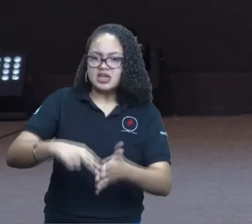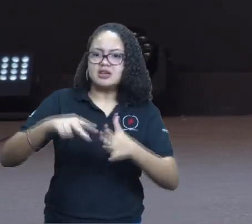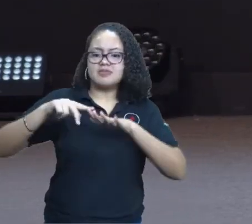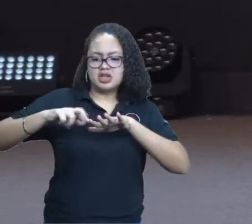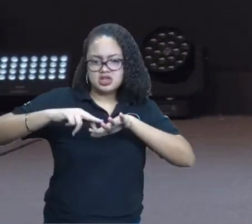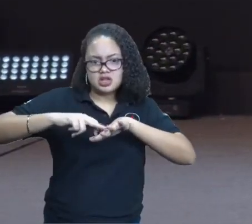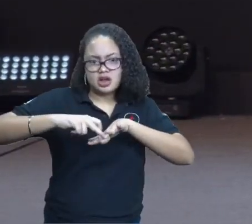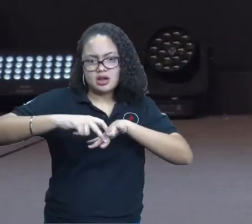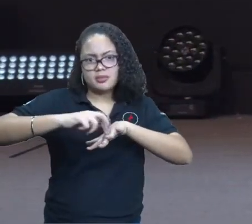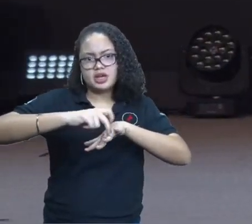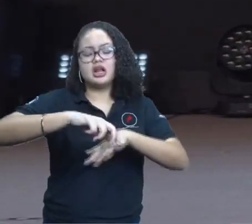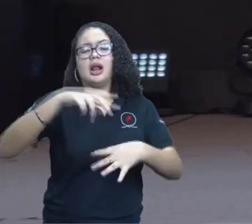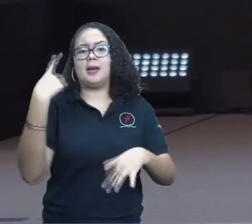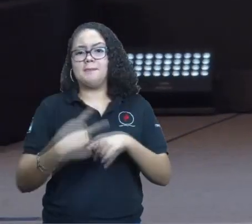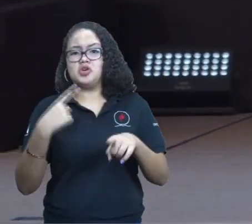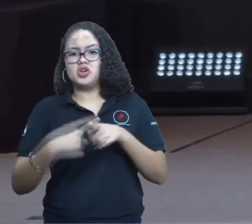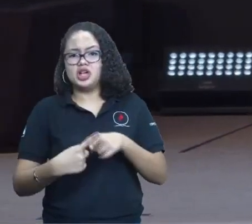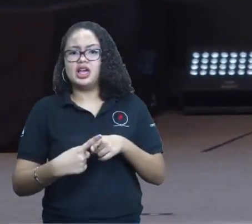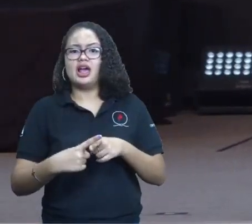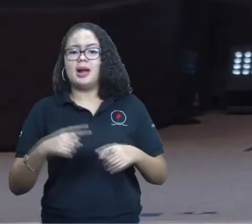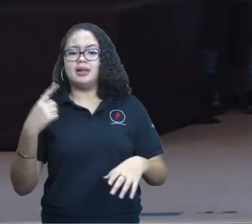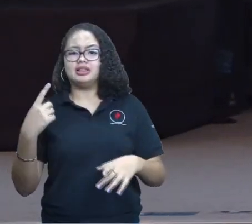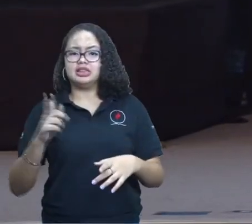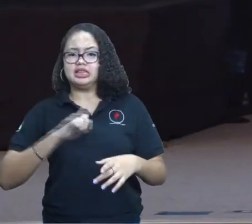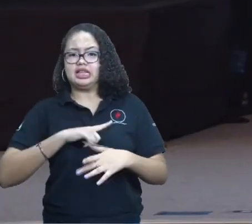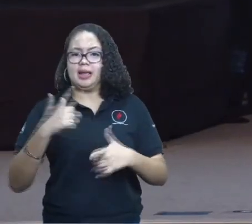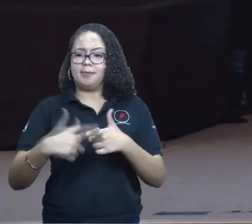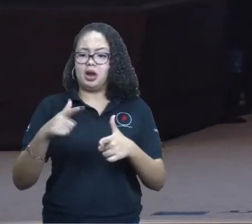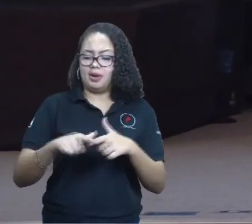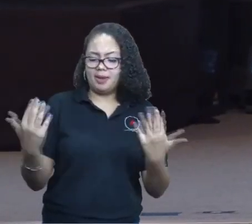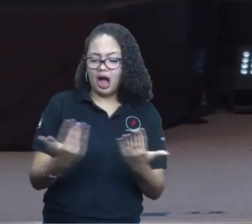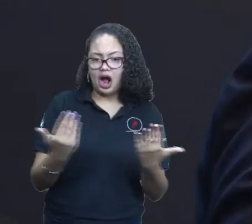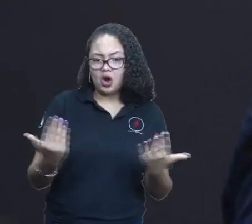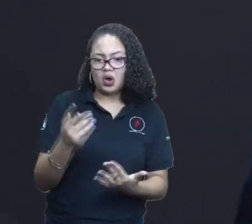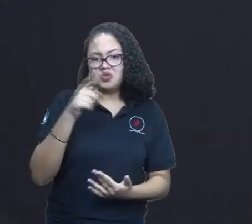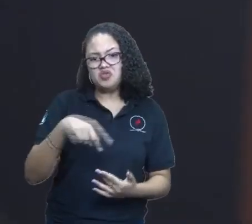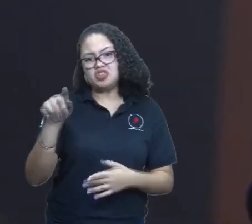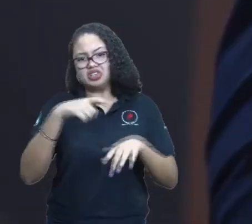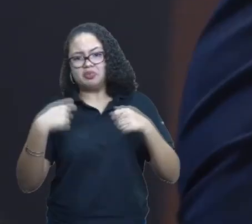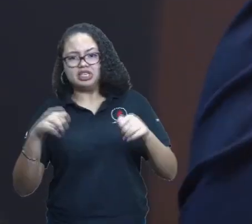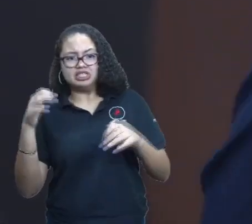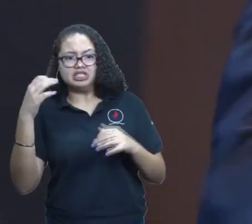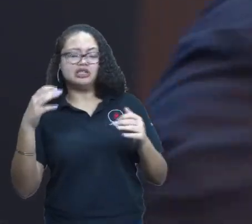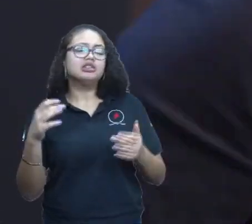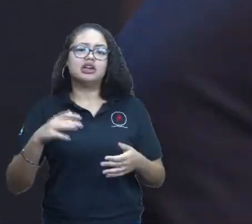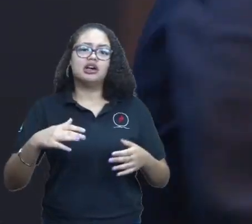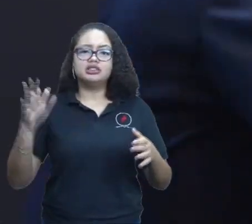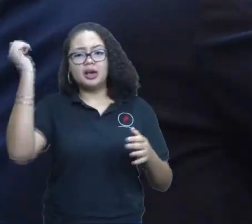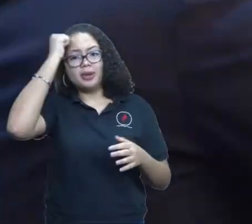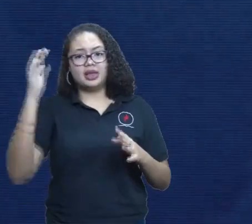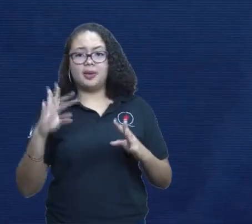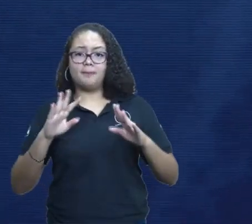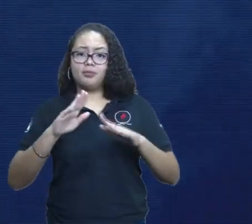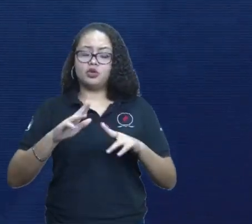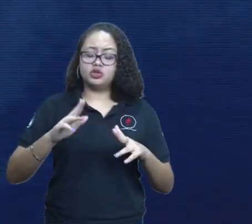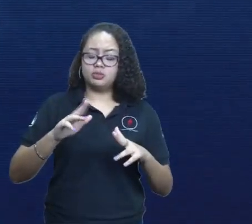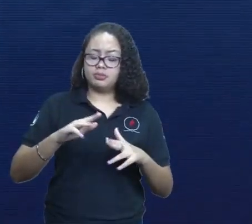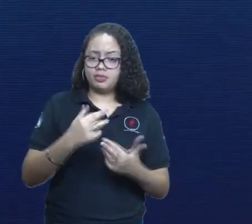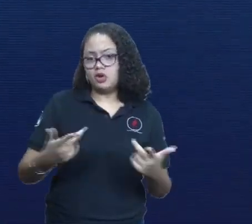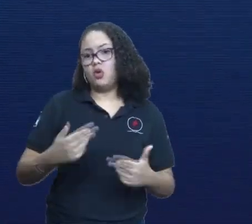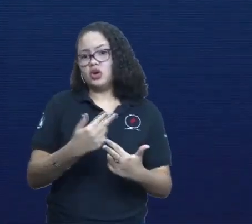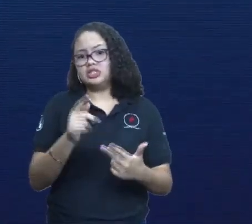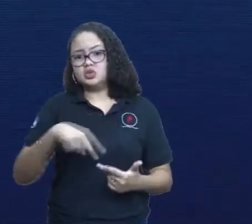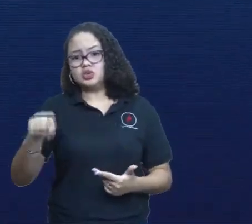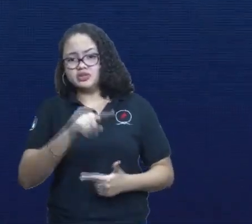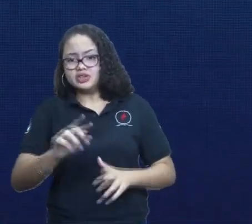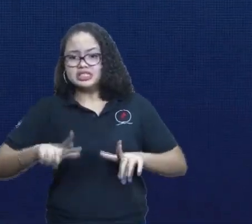sobe a escada porque não é porque há uma diversidade agora que você tem que se arrepender por tudo que você fez o que você fez